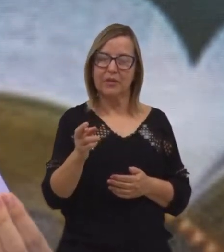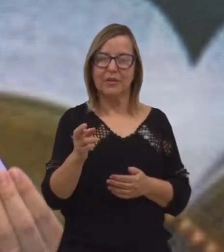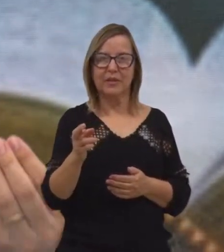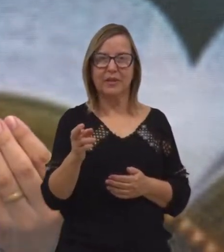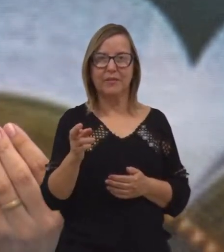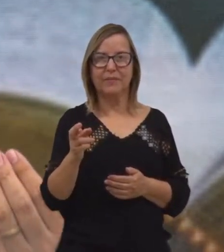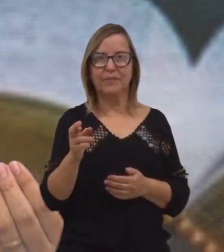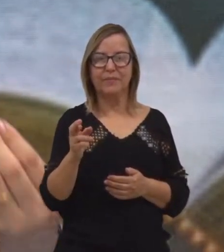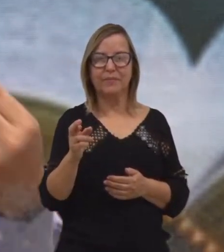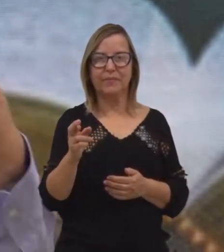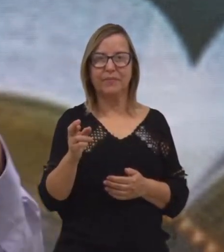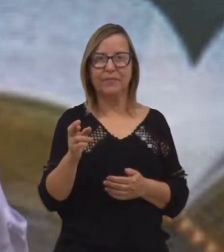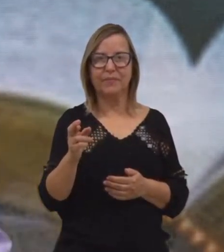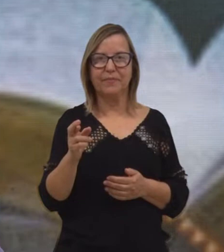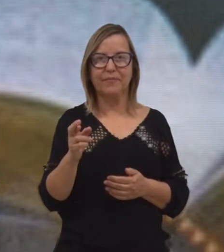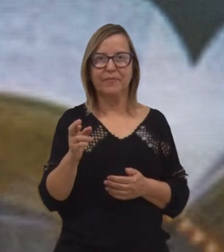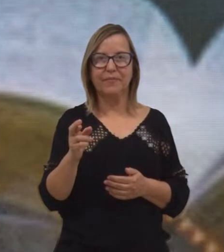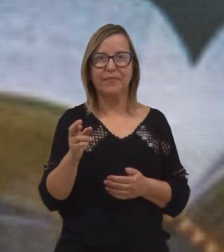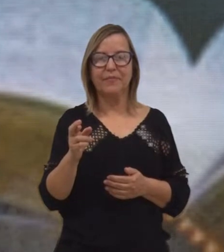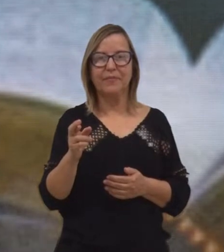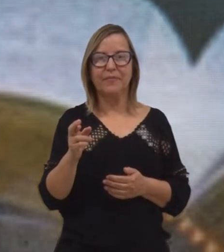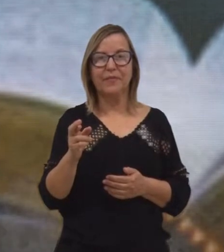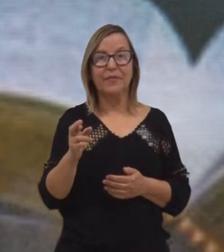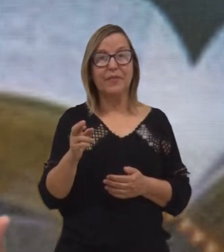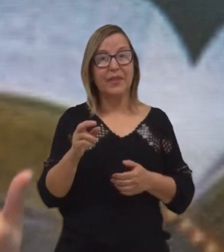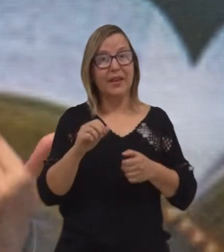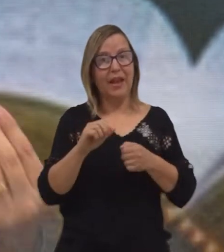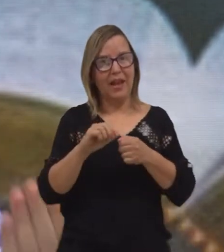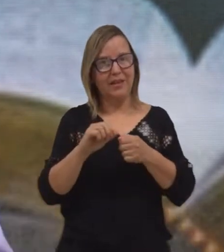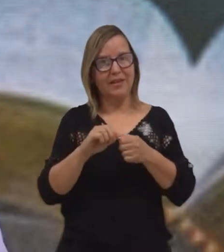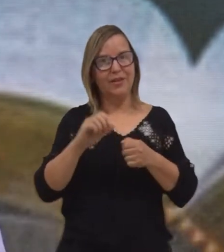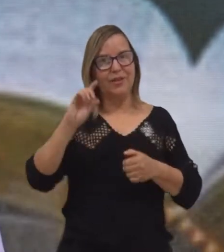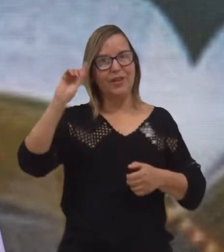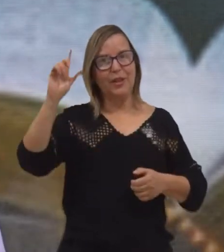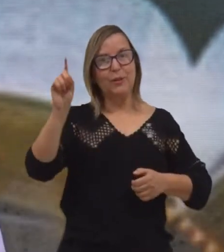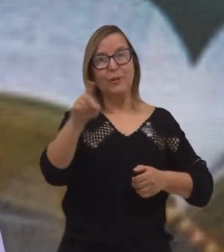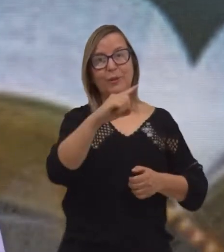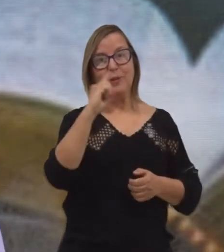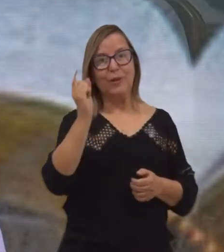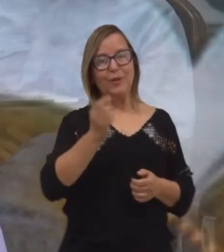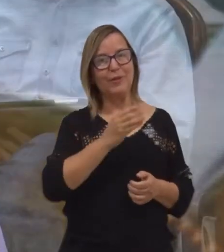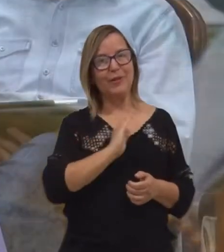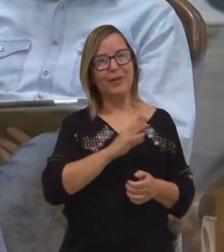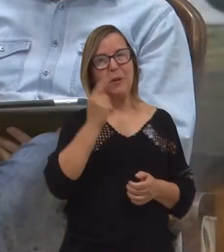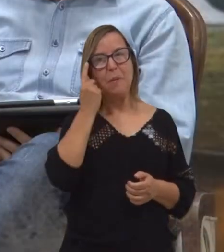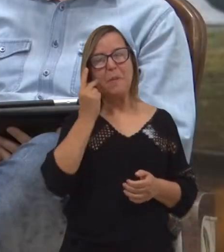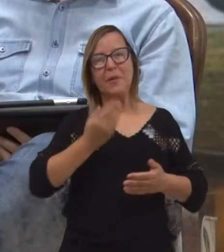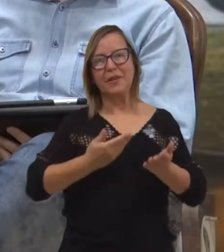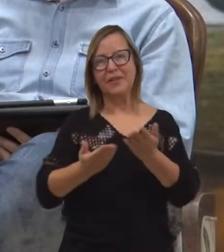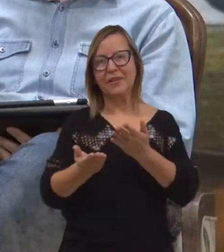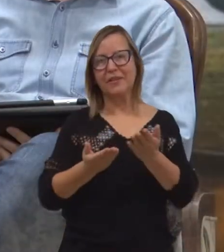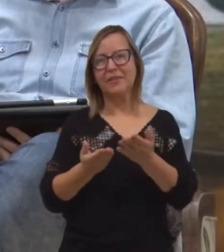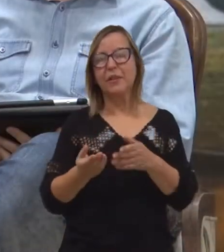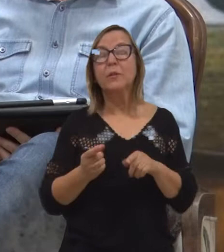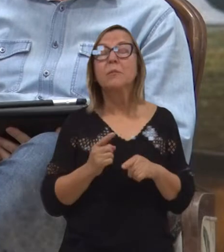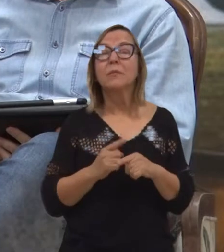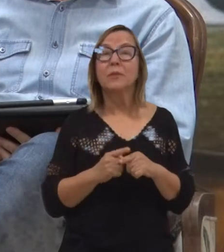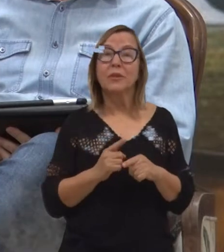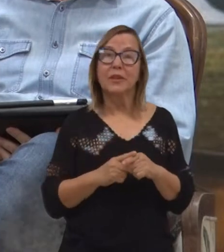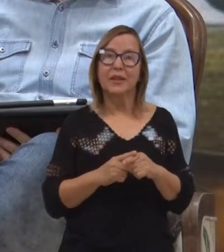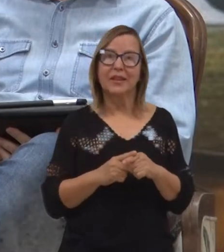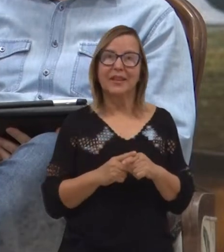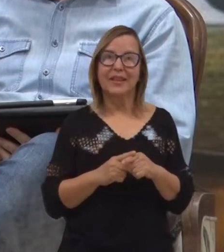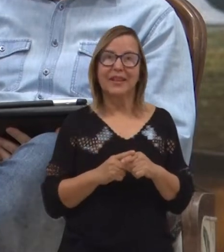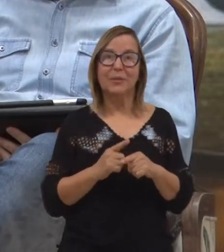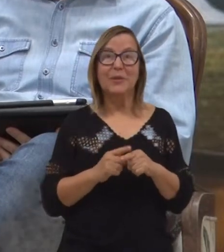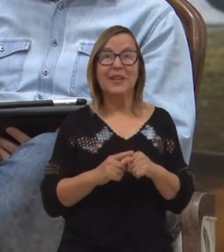reagir à ação de Deus no nosso coração para que nós o sirvamos. Por quê? Porque Ele